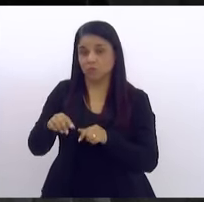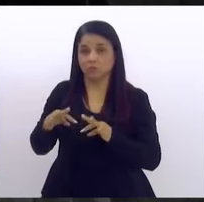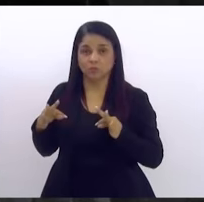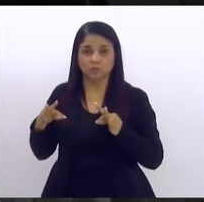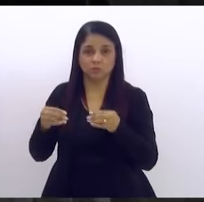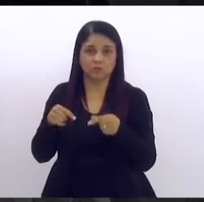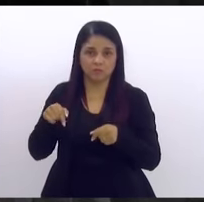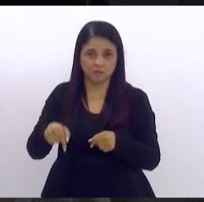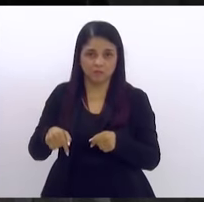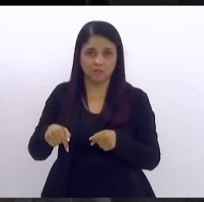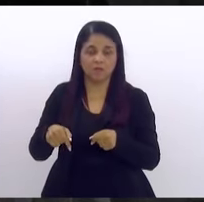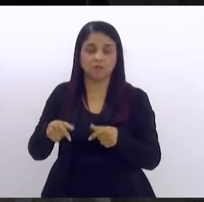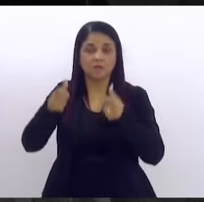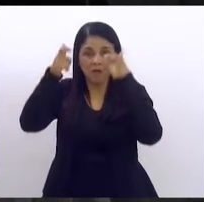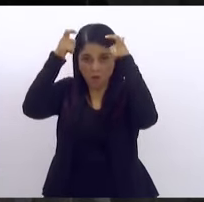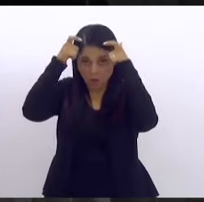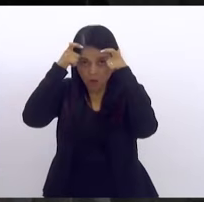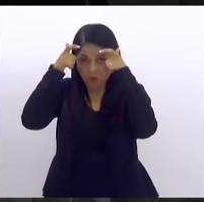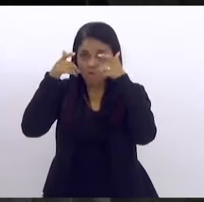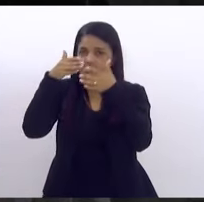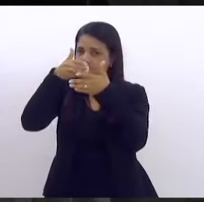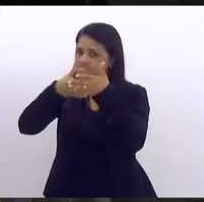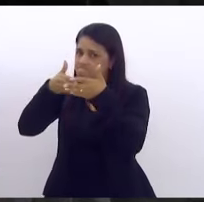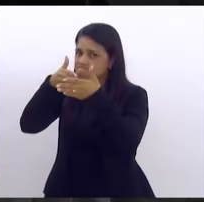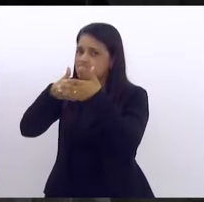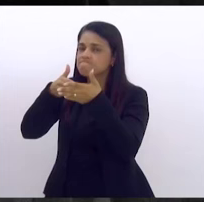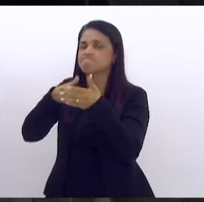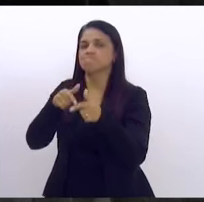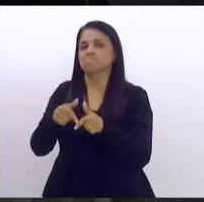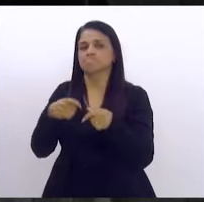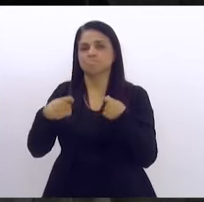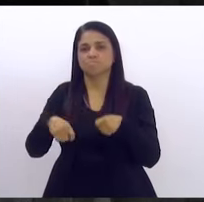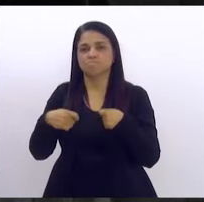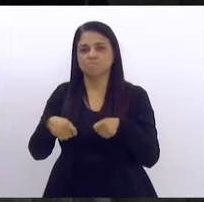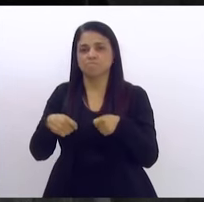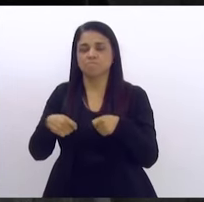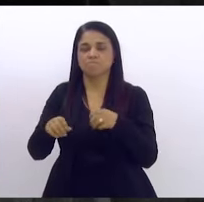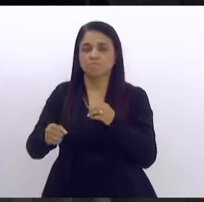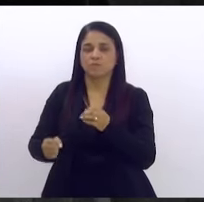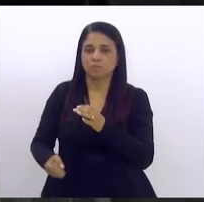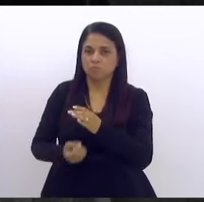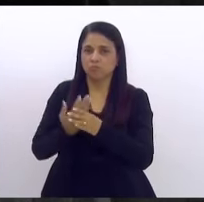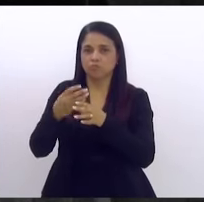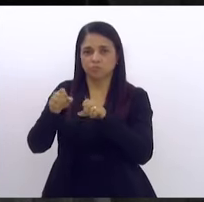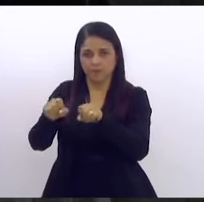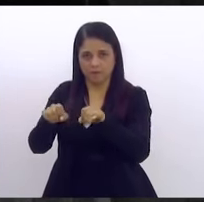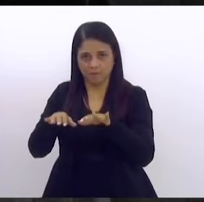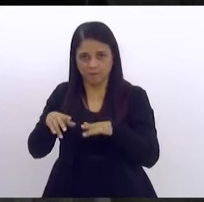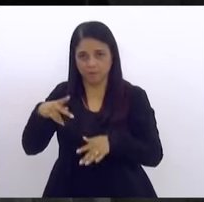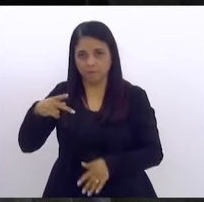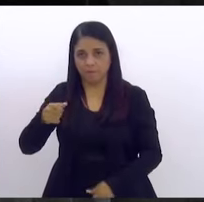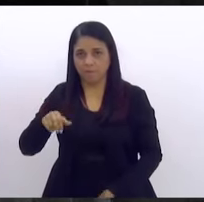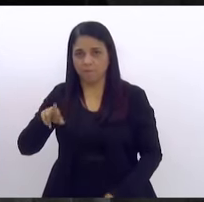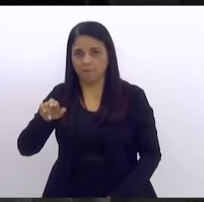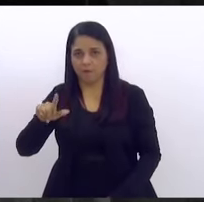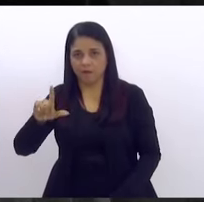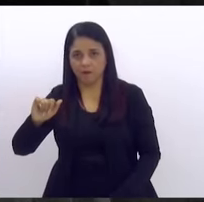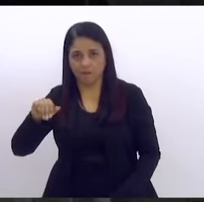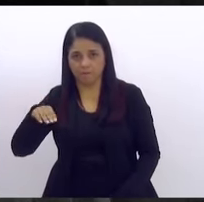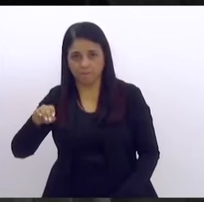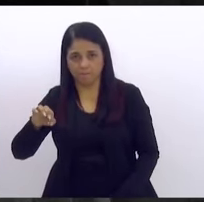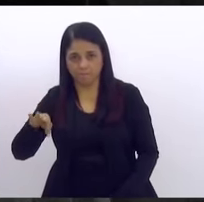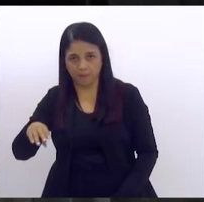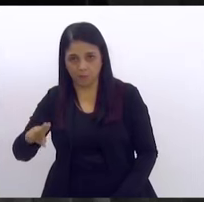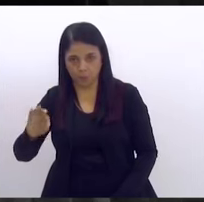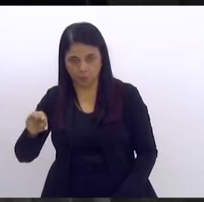limitar ao poder do rei, através do orçamento surgiu o parlamento. Então eu quero chamar a atenção desse desconforto que eu